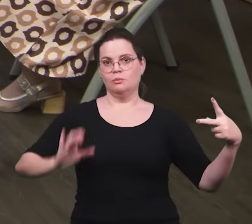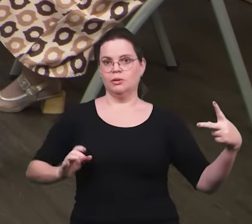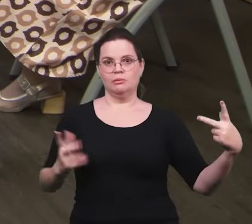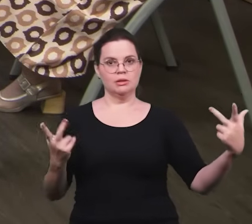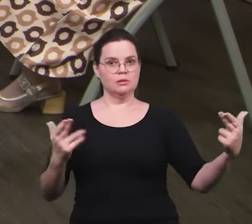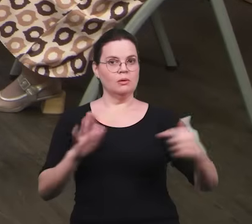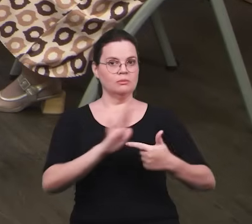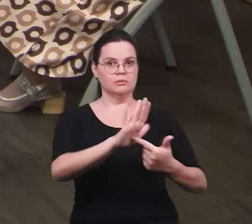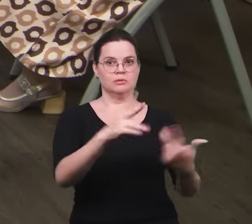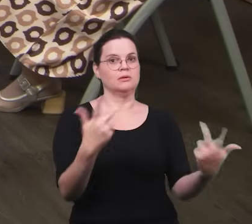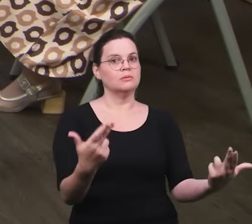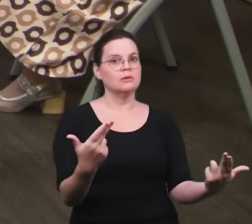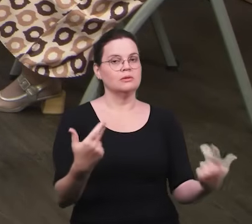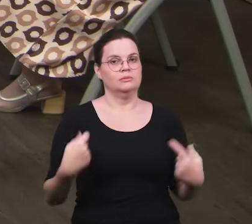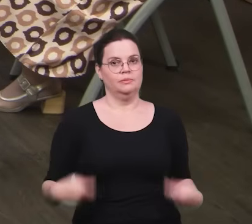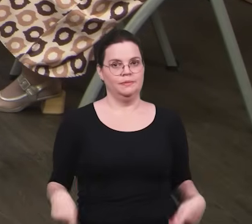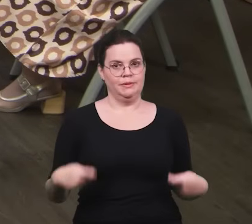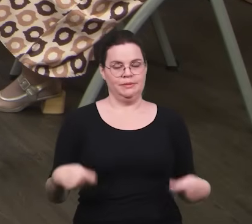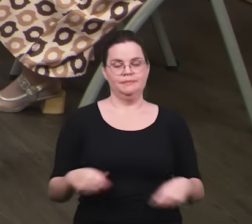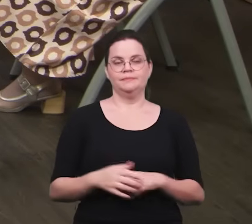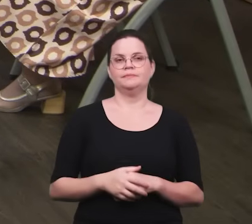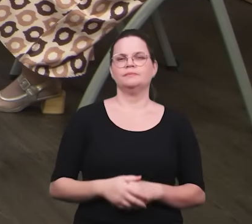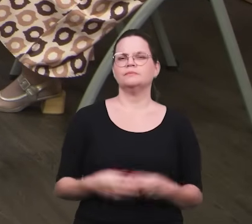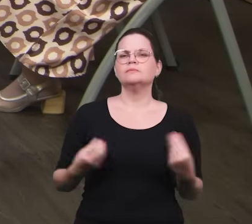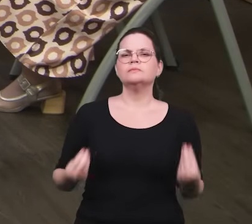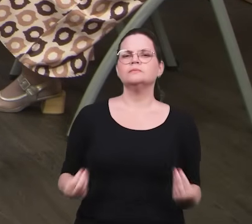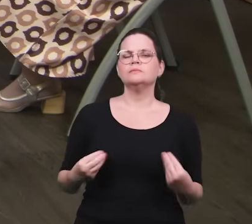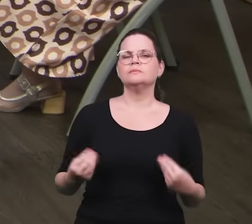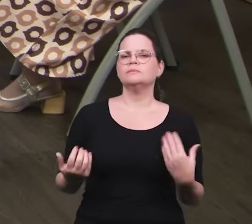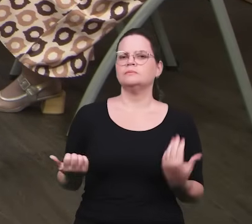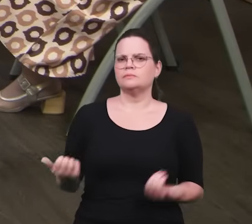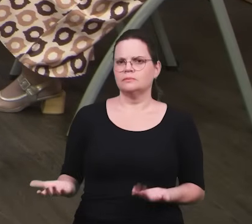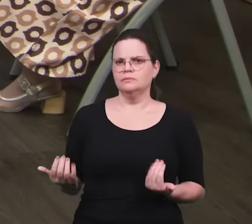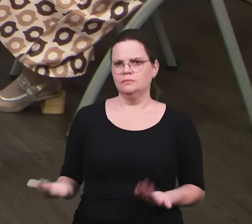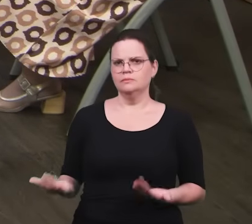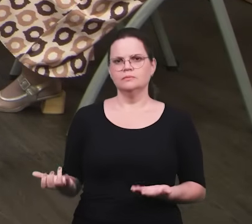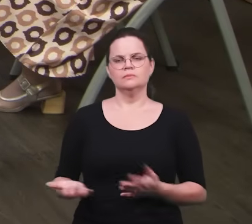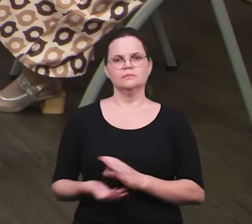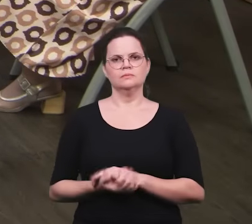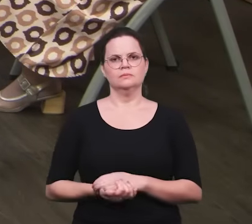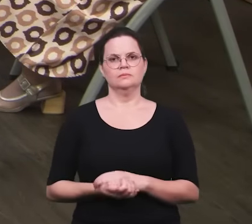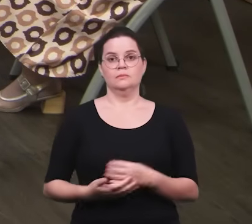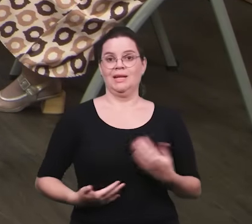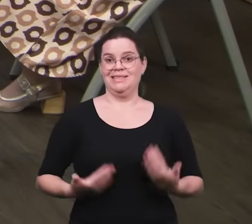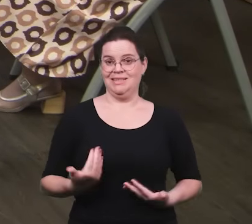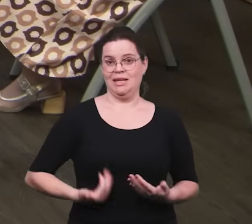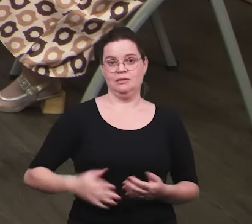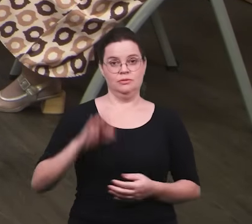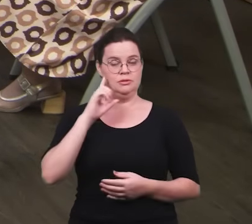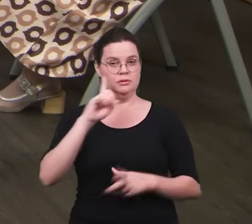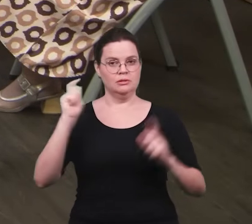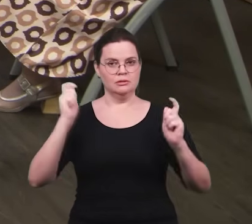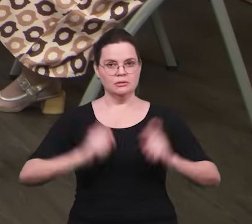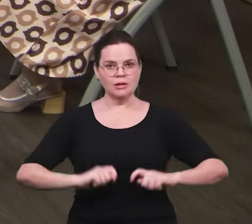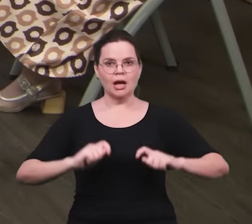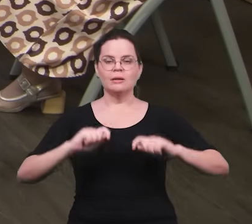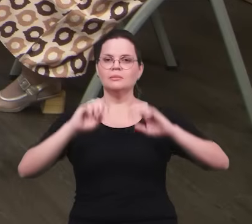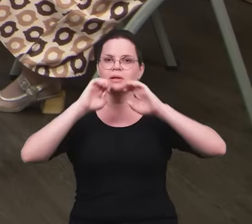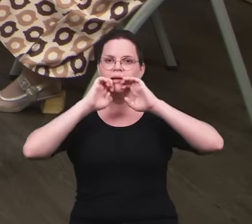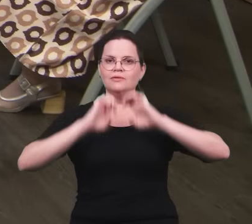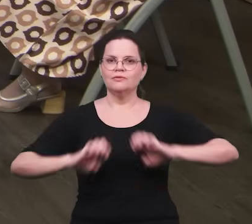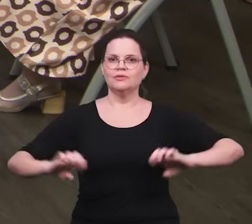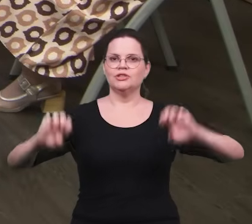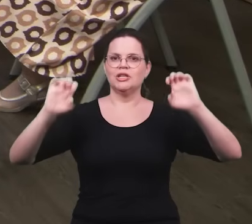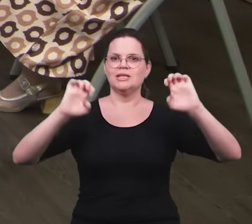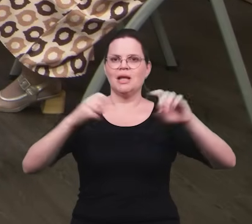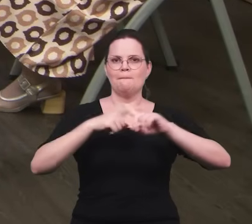Como é que o servo jovem ele pode evangelizar sem ter uma